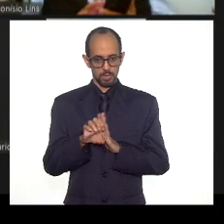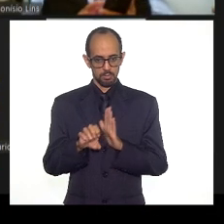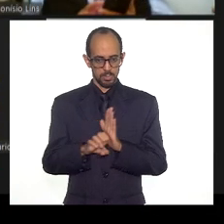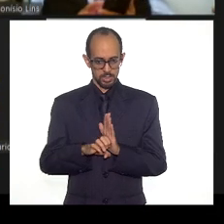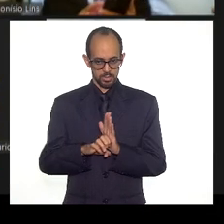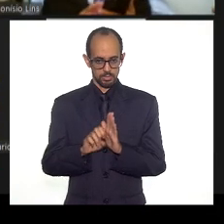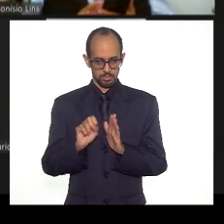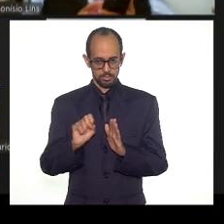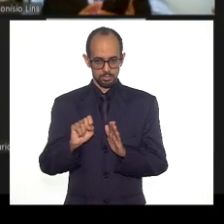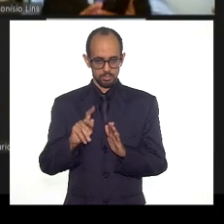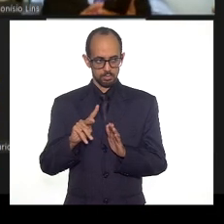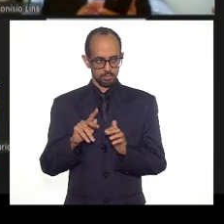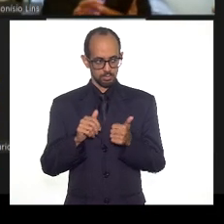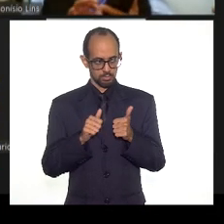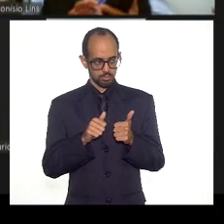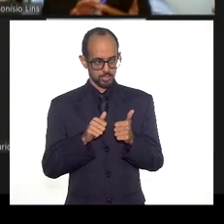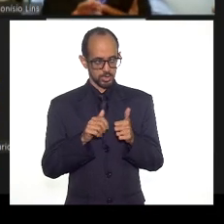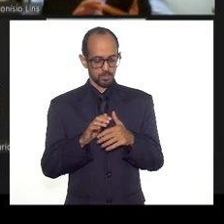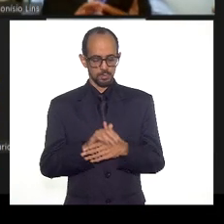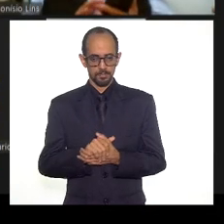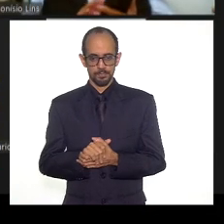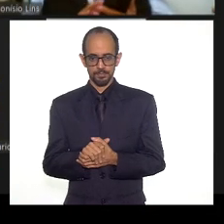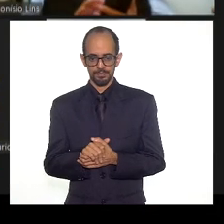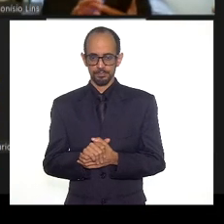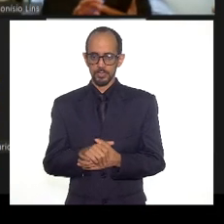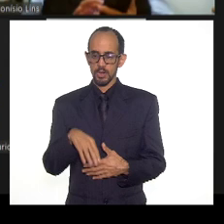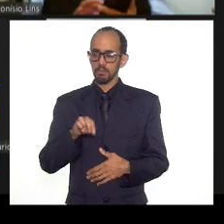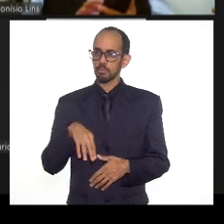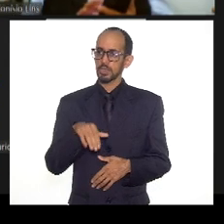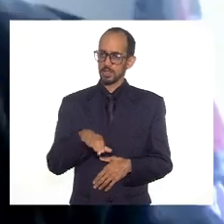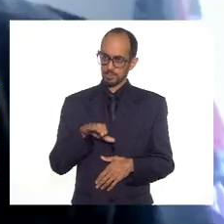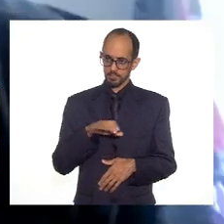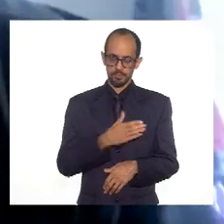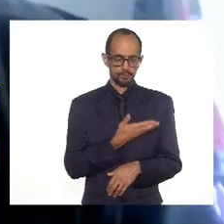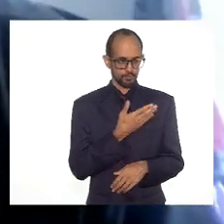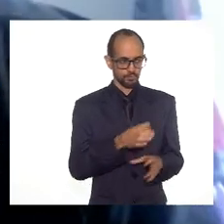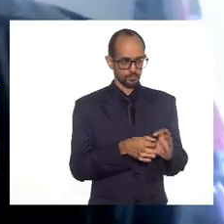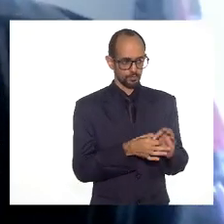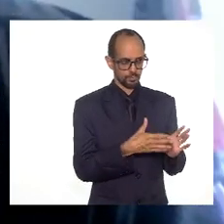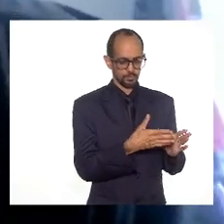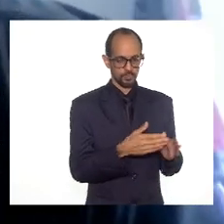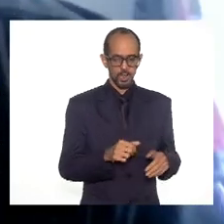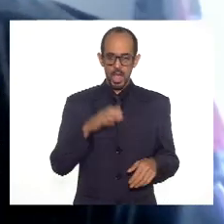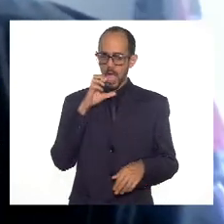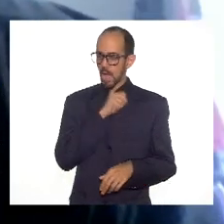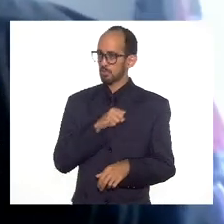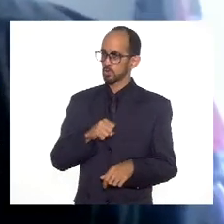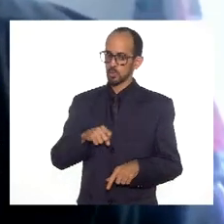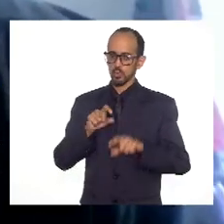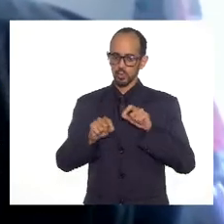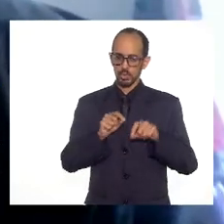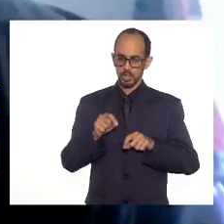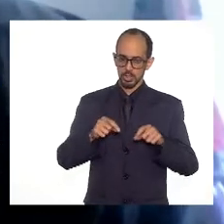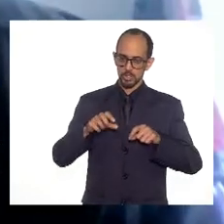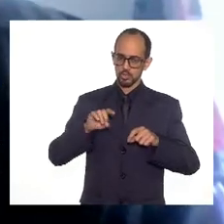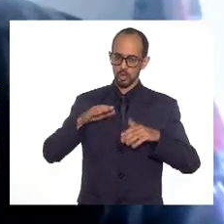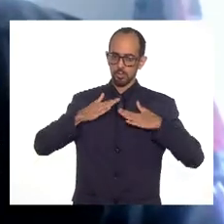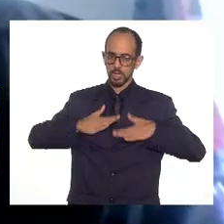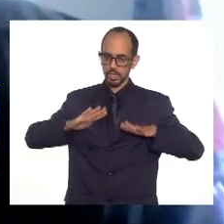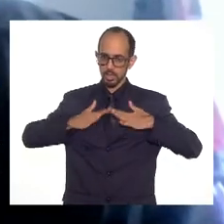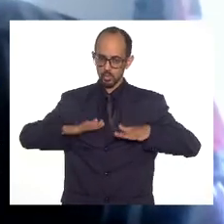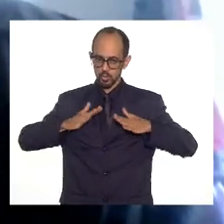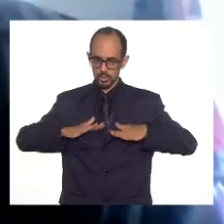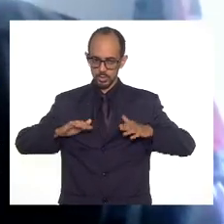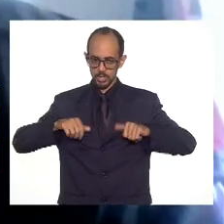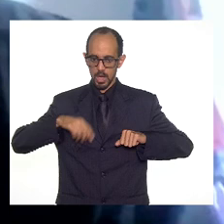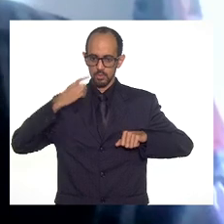Então, para discutir, deputado Carlos Mink. Presidente, rapidamente, dizer o seguinte, tranquilizar